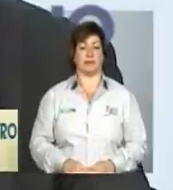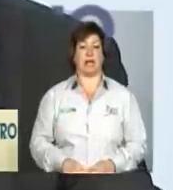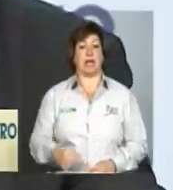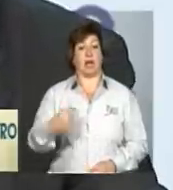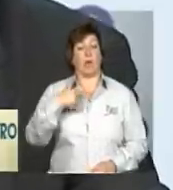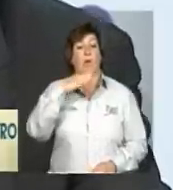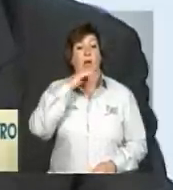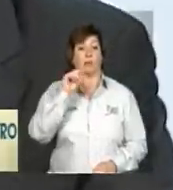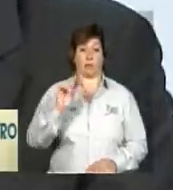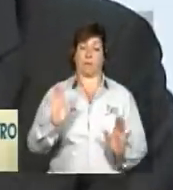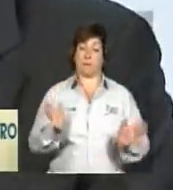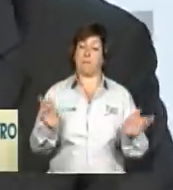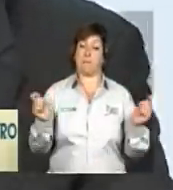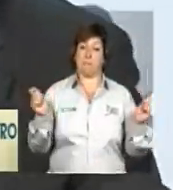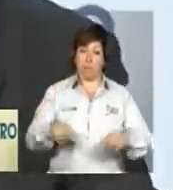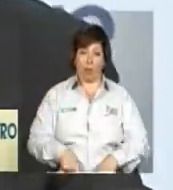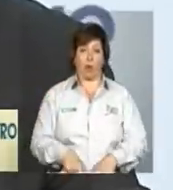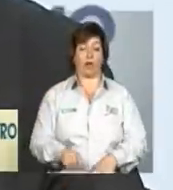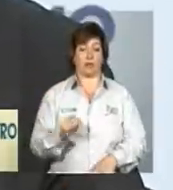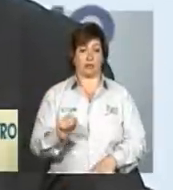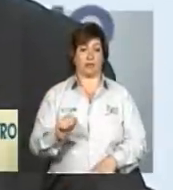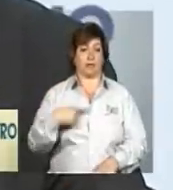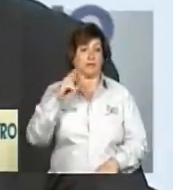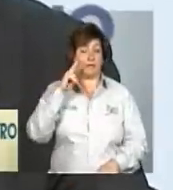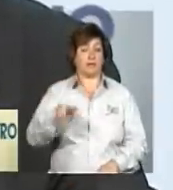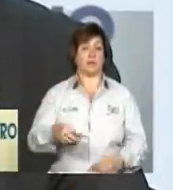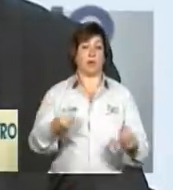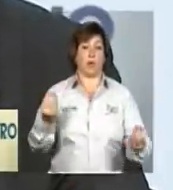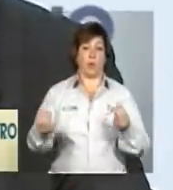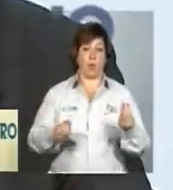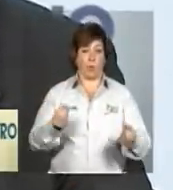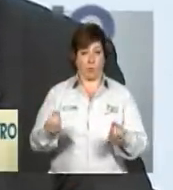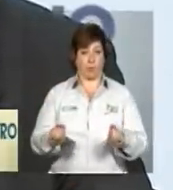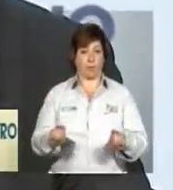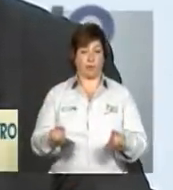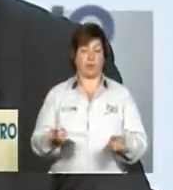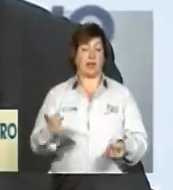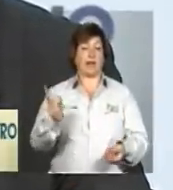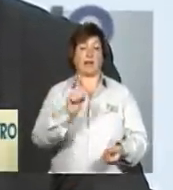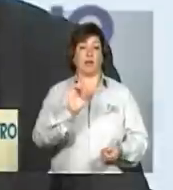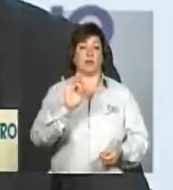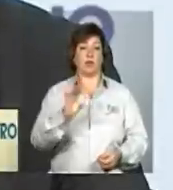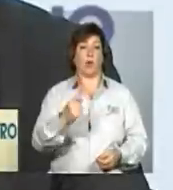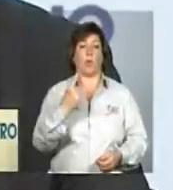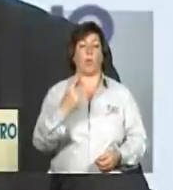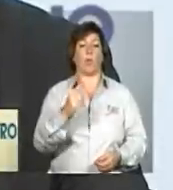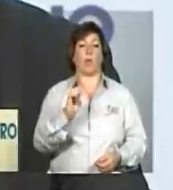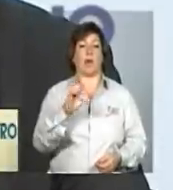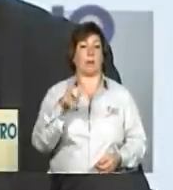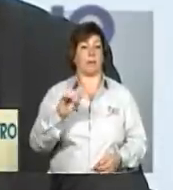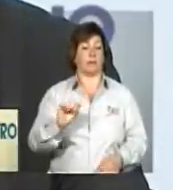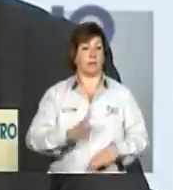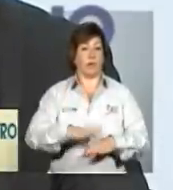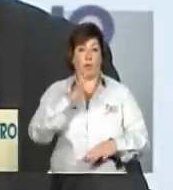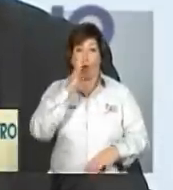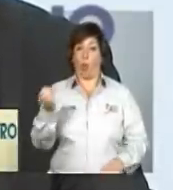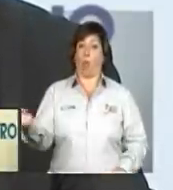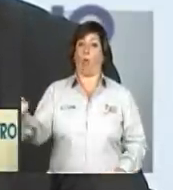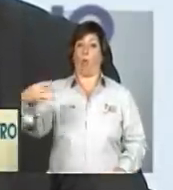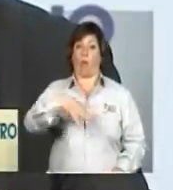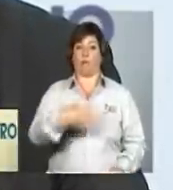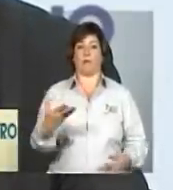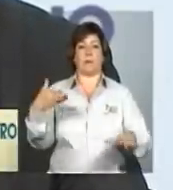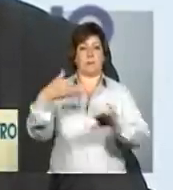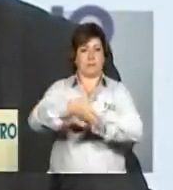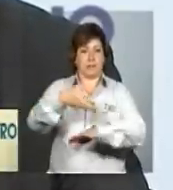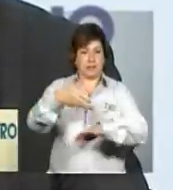Considero que já pode ser visto como não só um elemento extremamente inovador, a participação